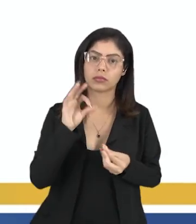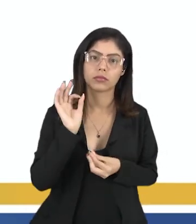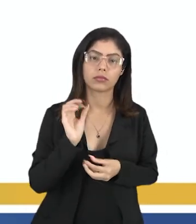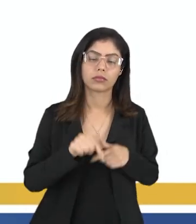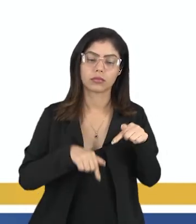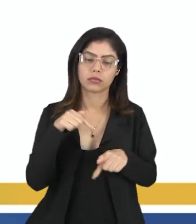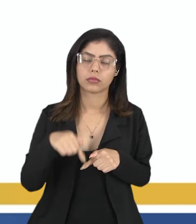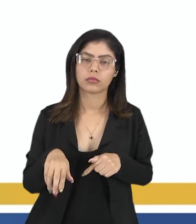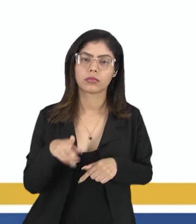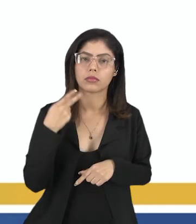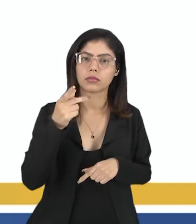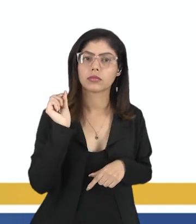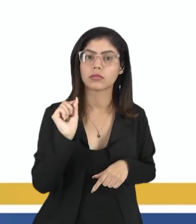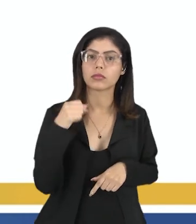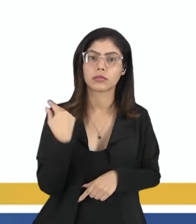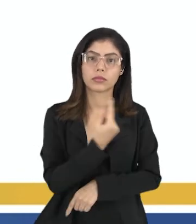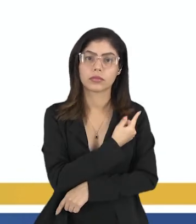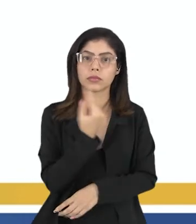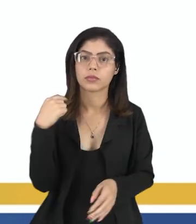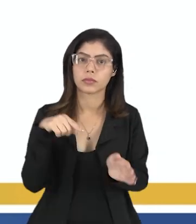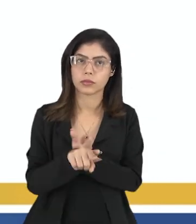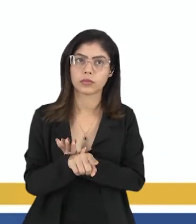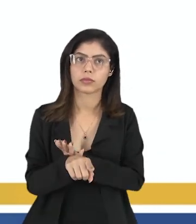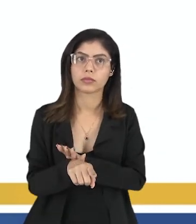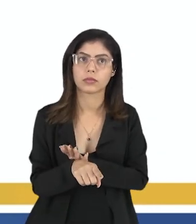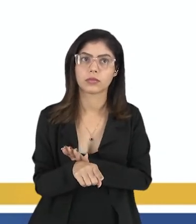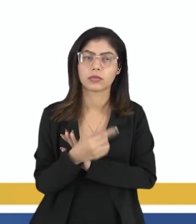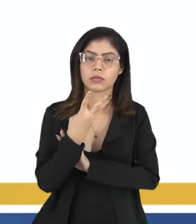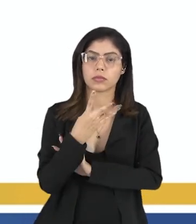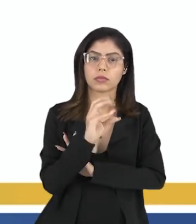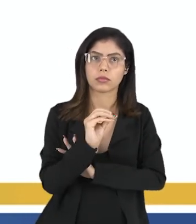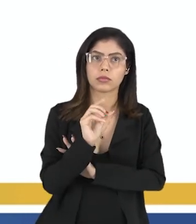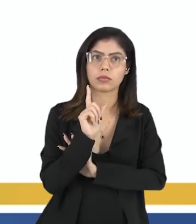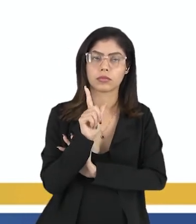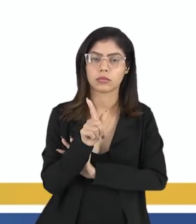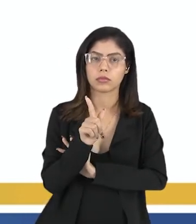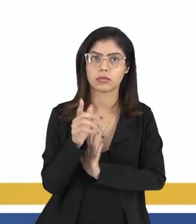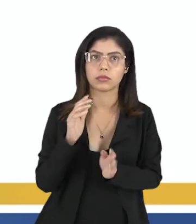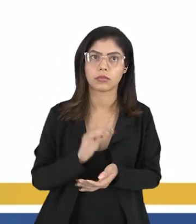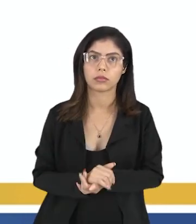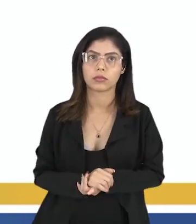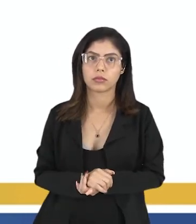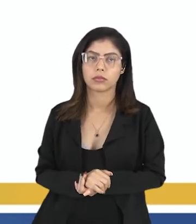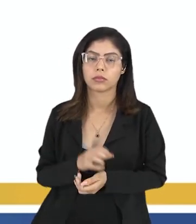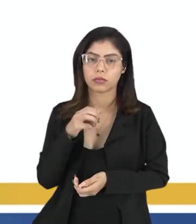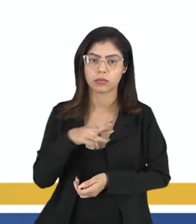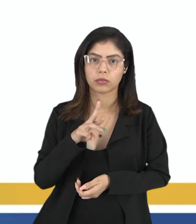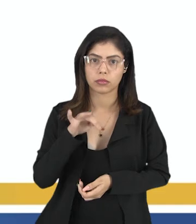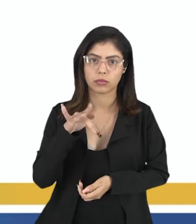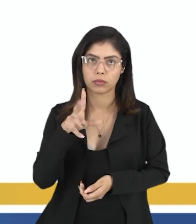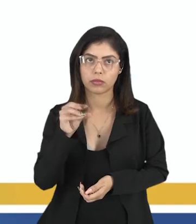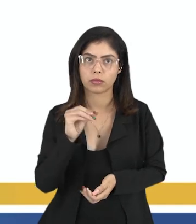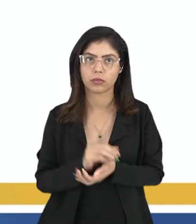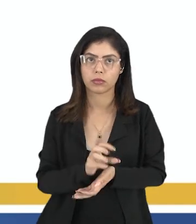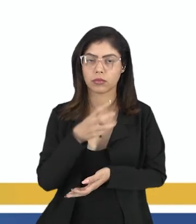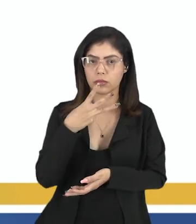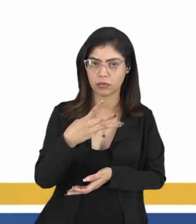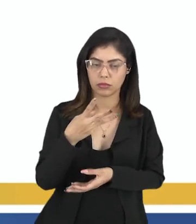química. Então, o que ele está dizendo aqui para a gente, essa questão? Que 40 gramas de